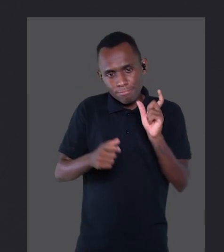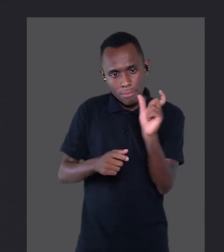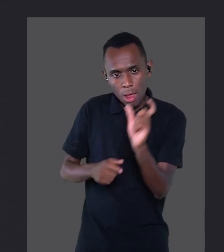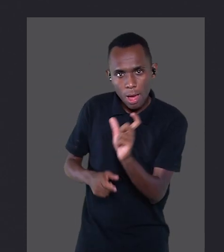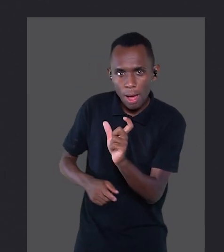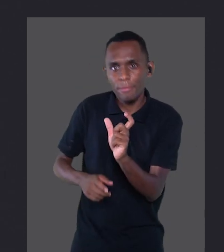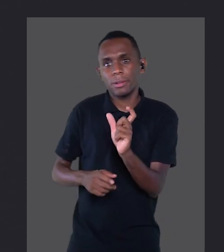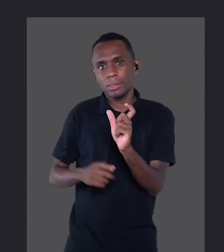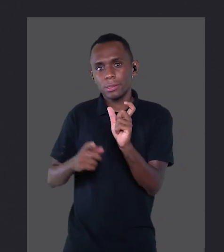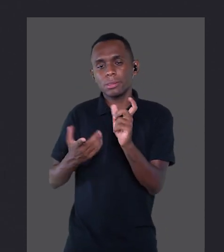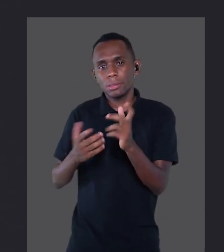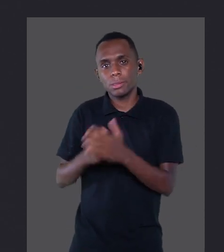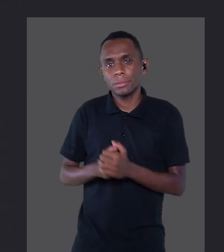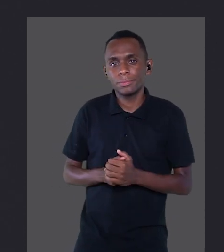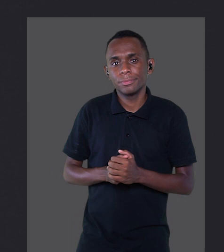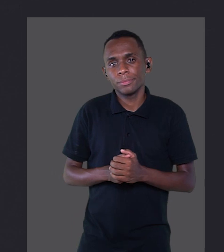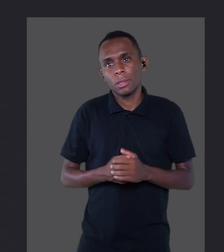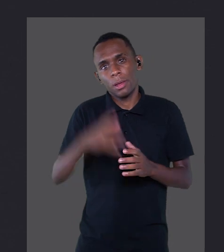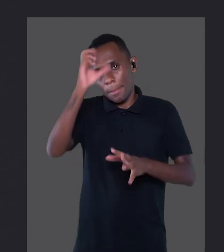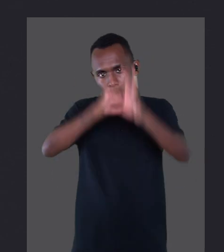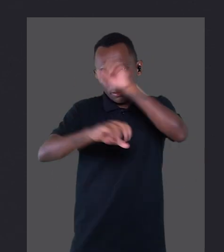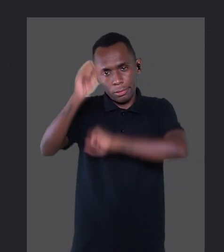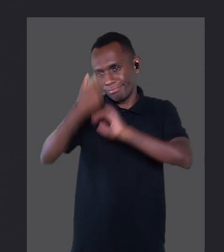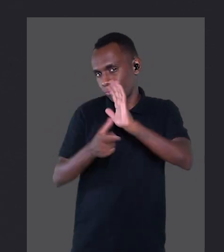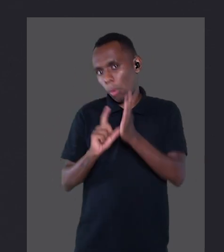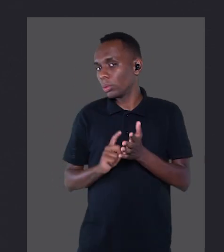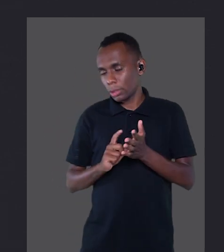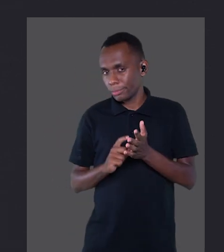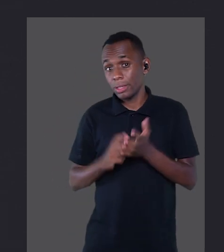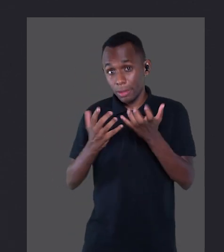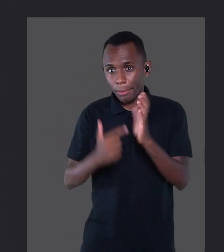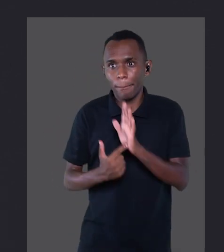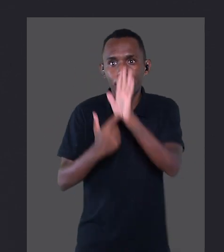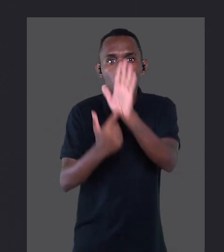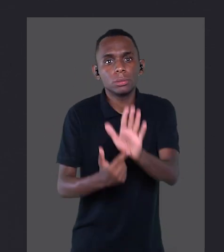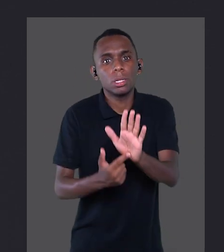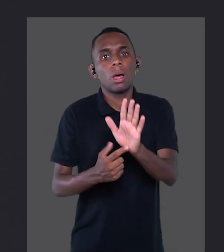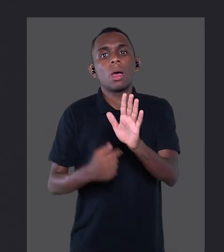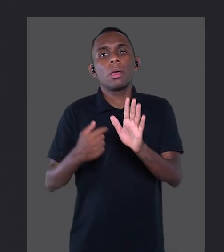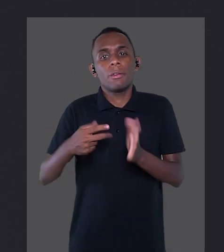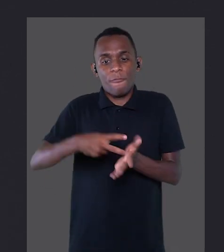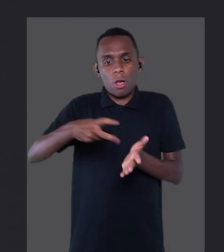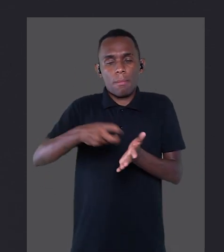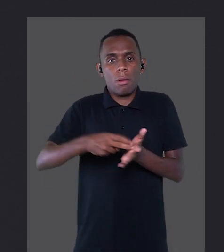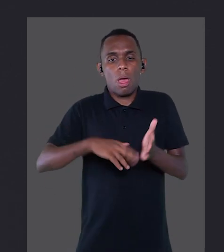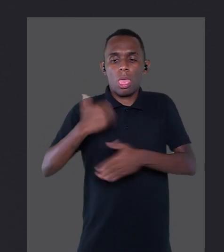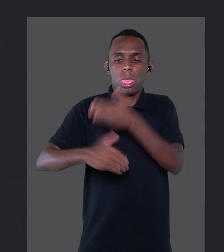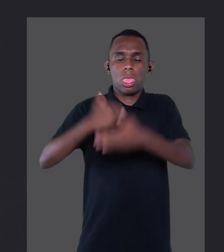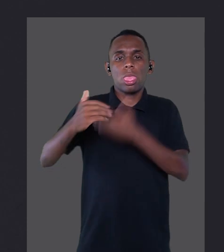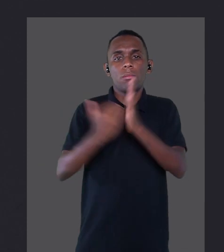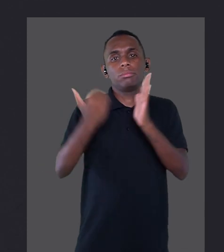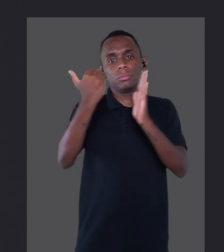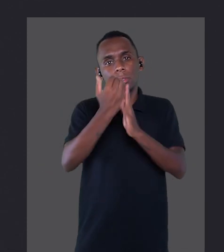palavras raras que você aprendeu ontem e quer mostrar que tem um grande vocabulário, e todas